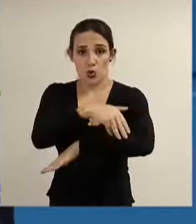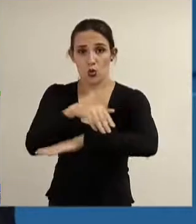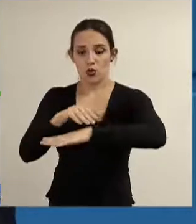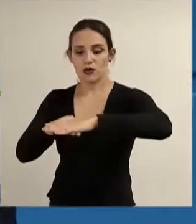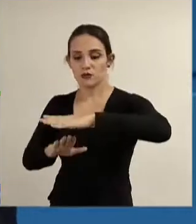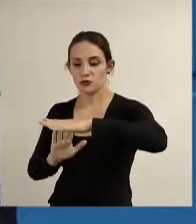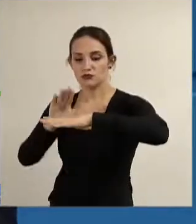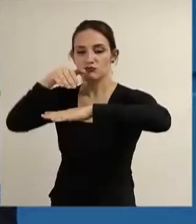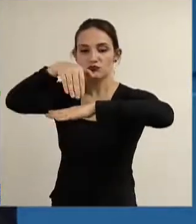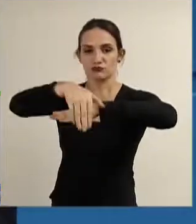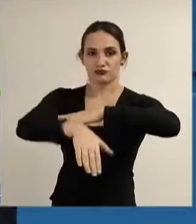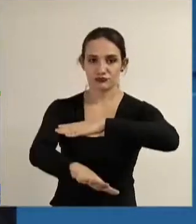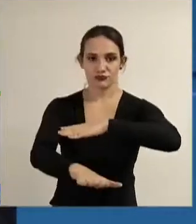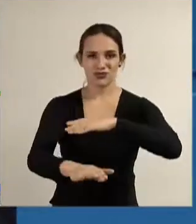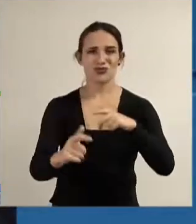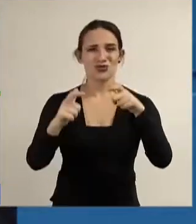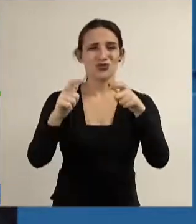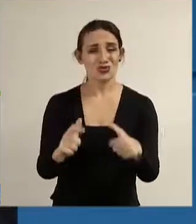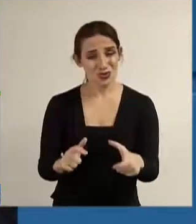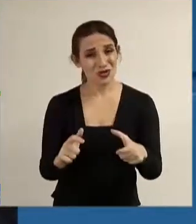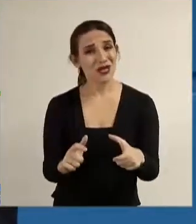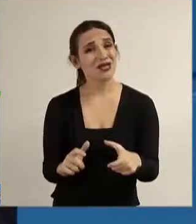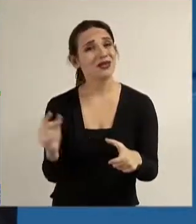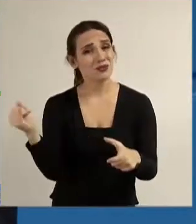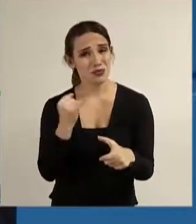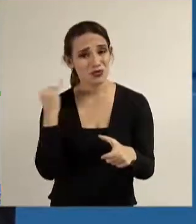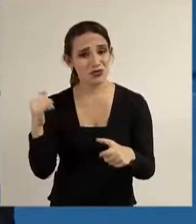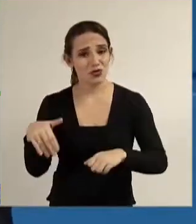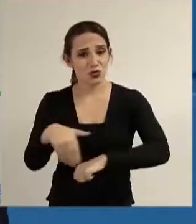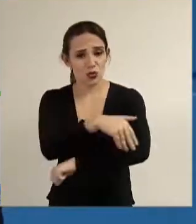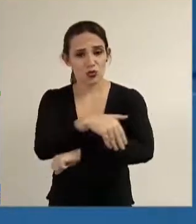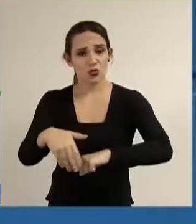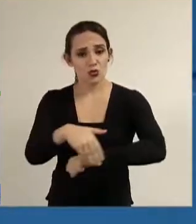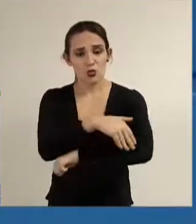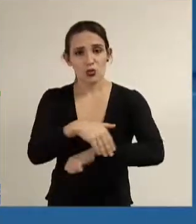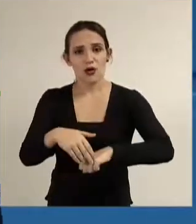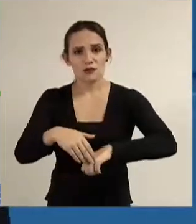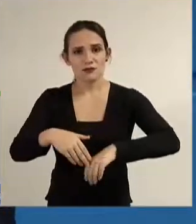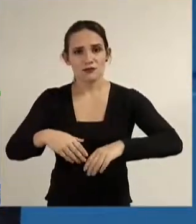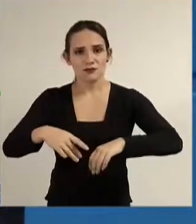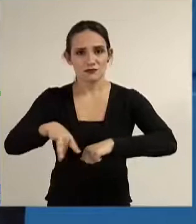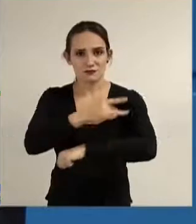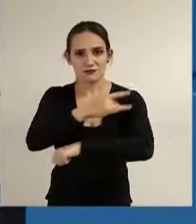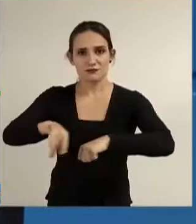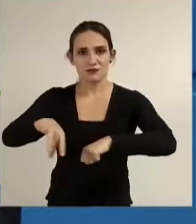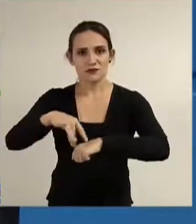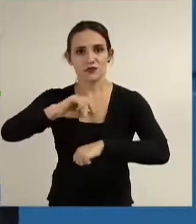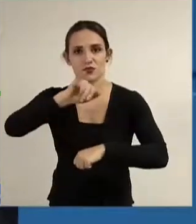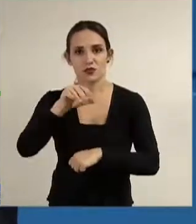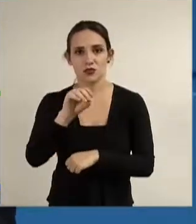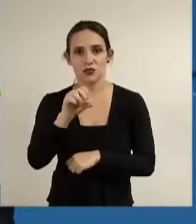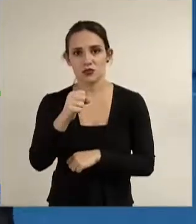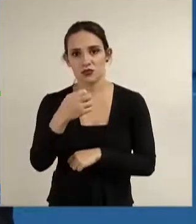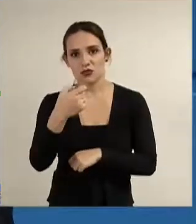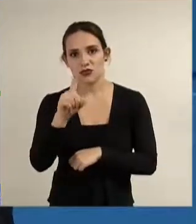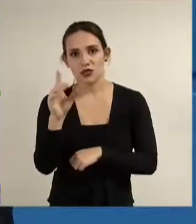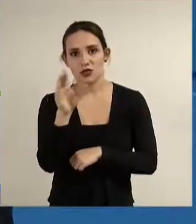quebra-molas em pontos estratégicos da rodovia José Domingos, MS